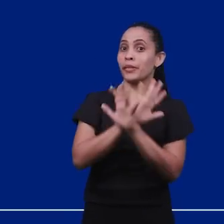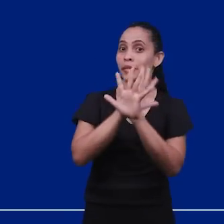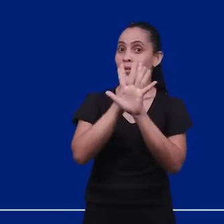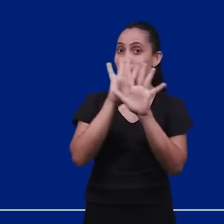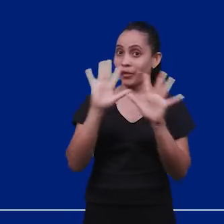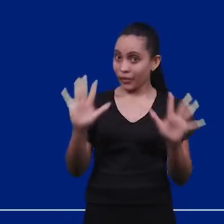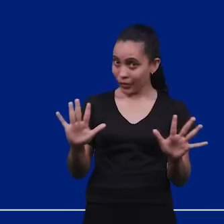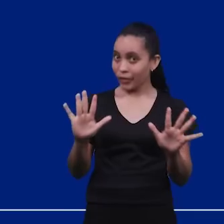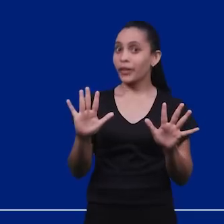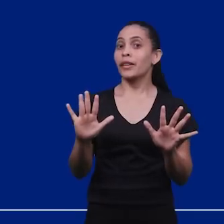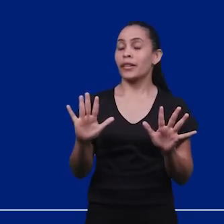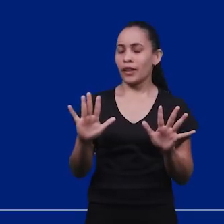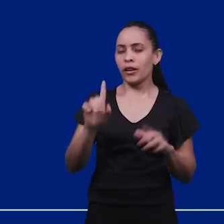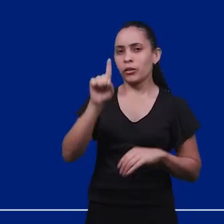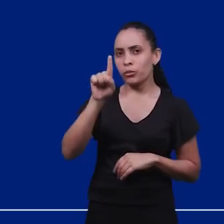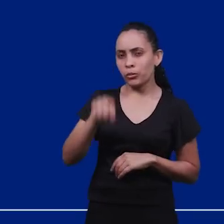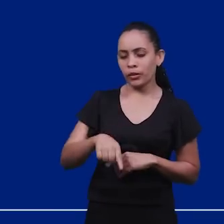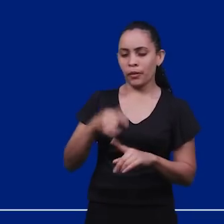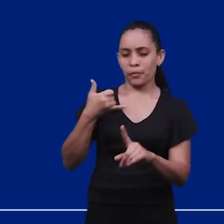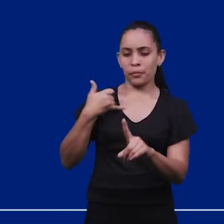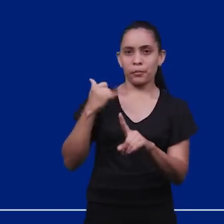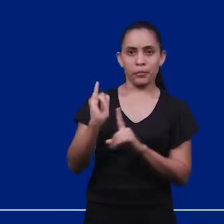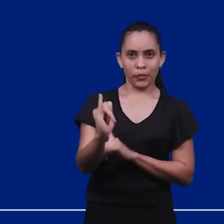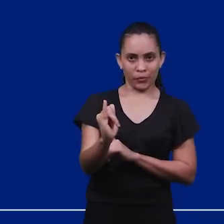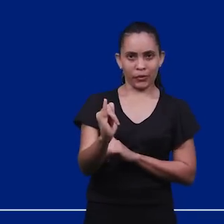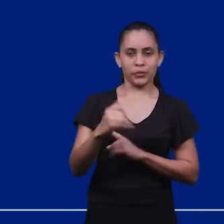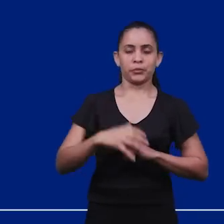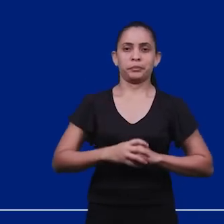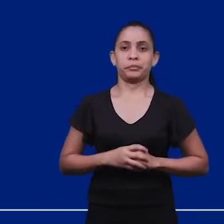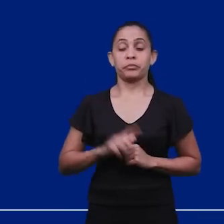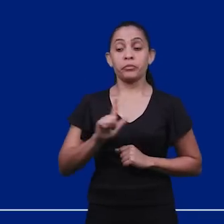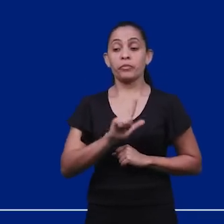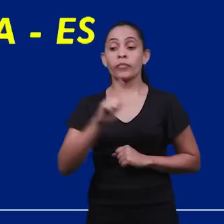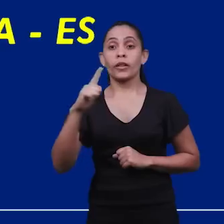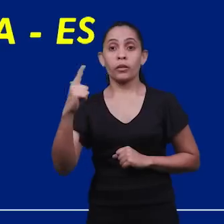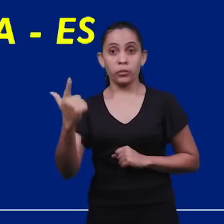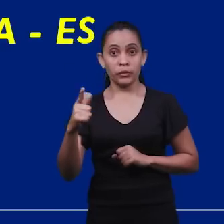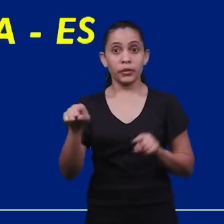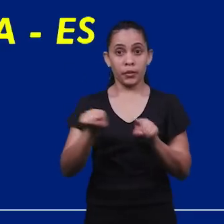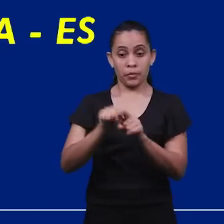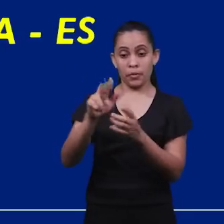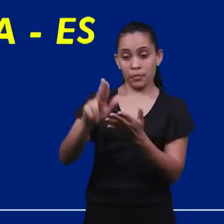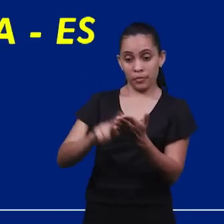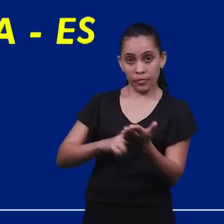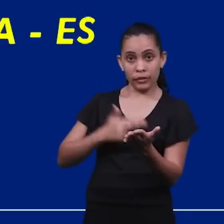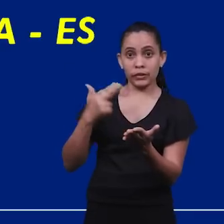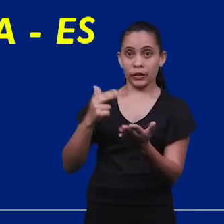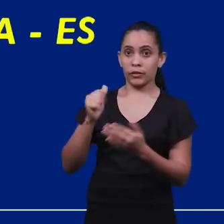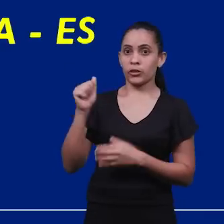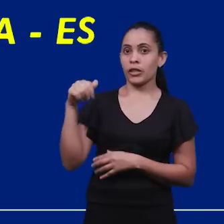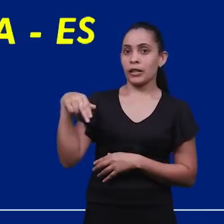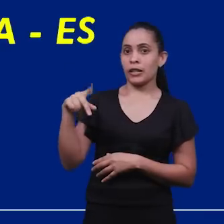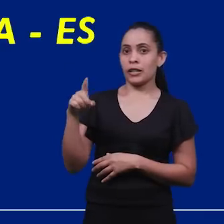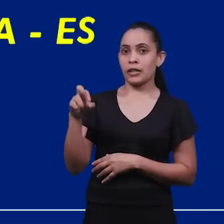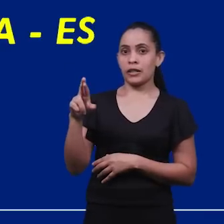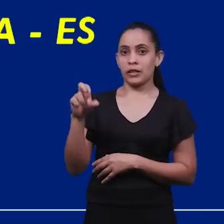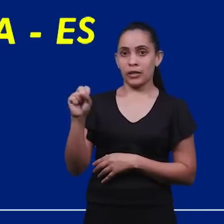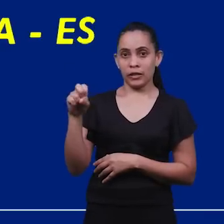nos norteando dentro do que é profético. Uma outra mensagem que recebemos foi de